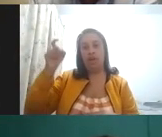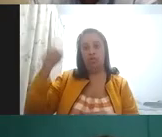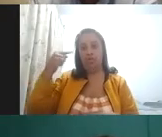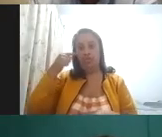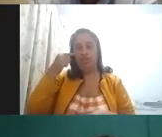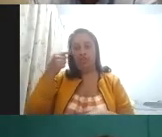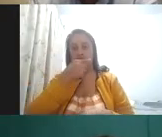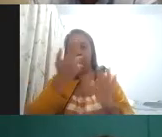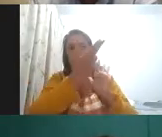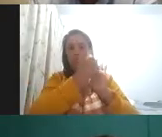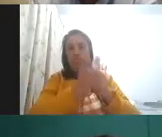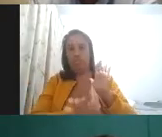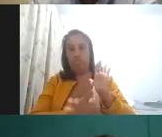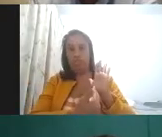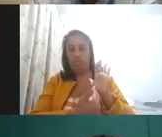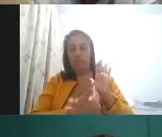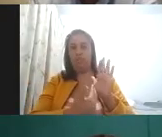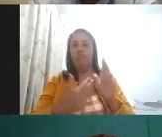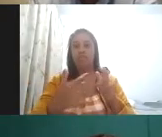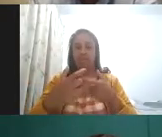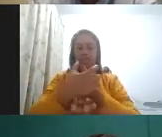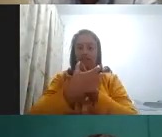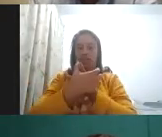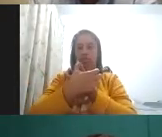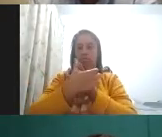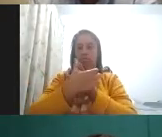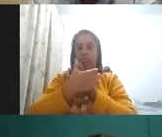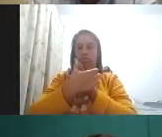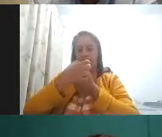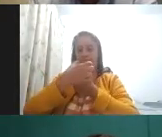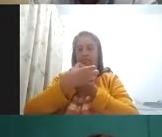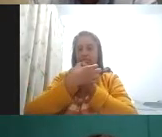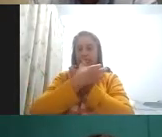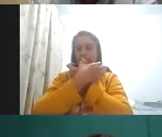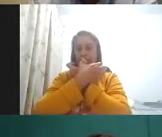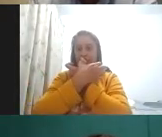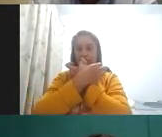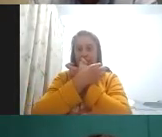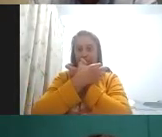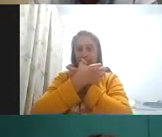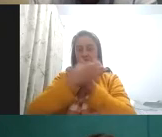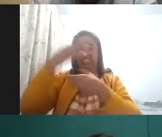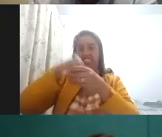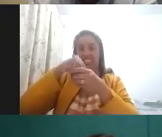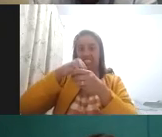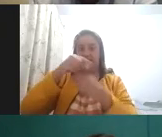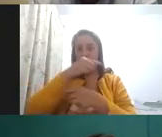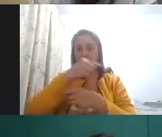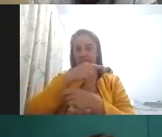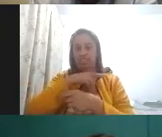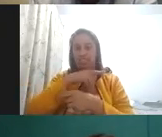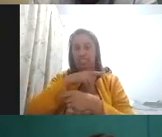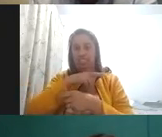2 vértebras. O atlas, que é essa vértebra aqui, que tem 2 massas articulares, superfícies articulares, onde